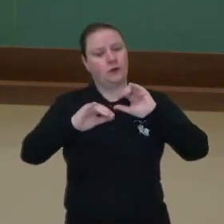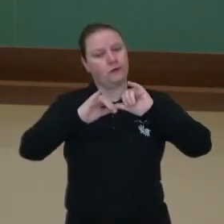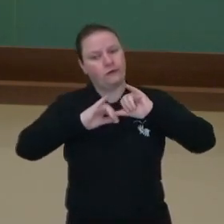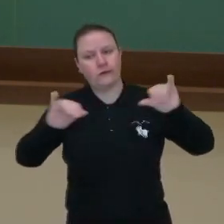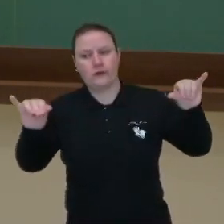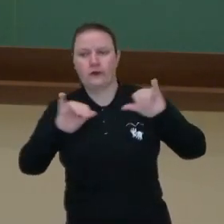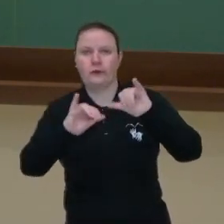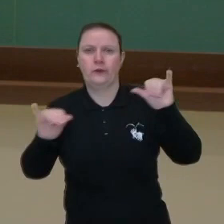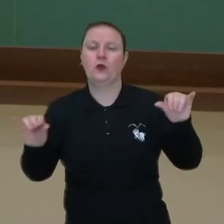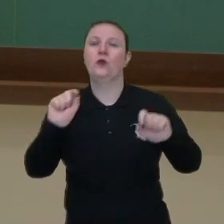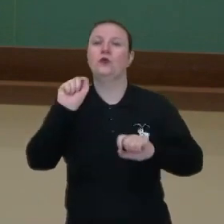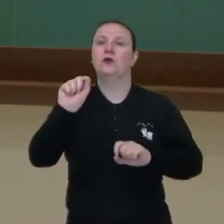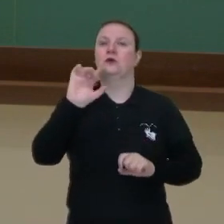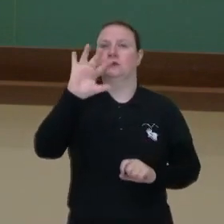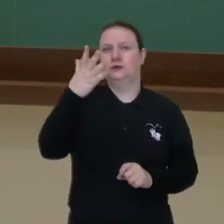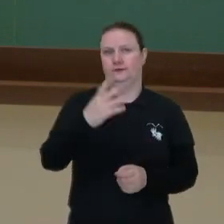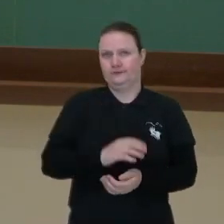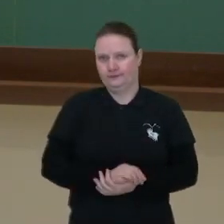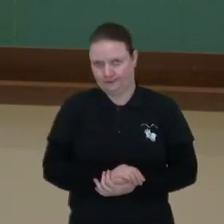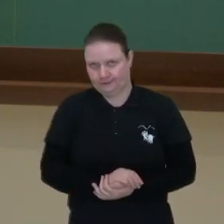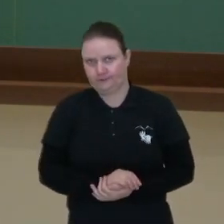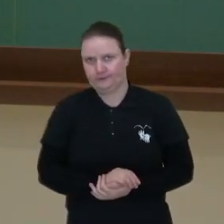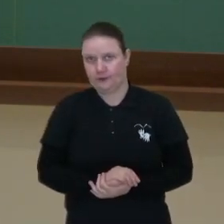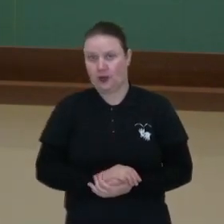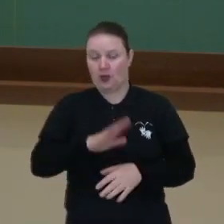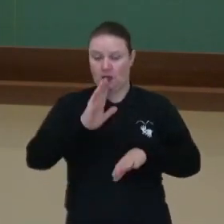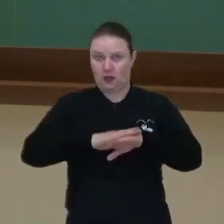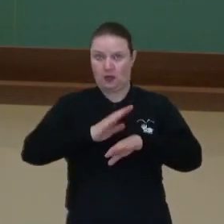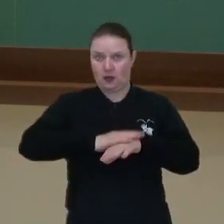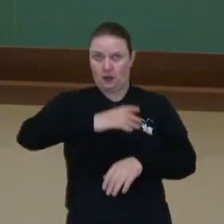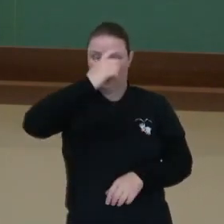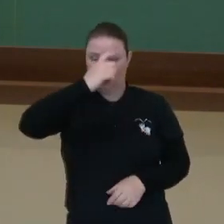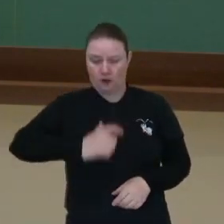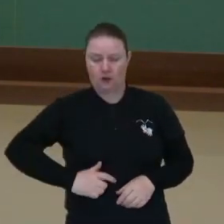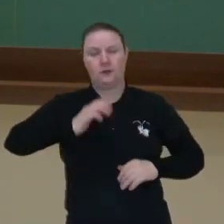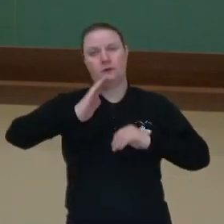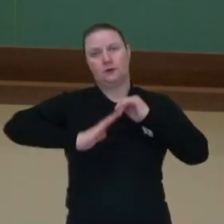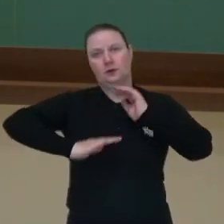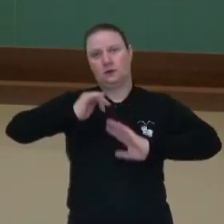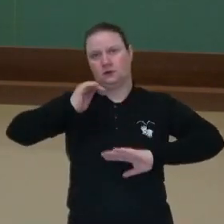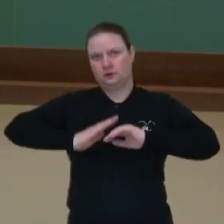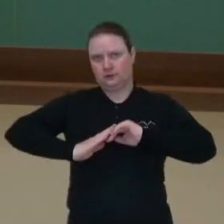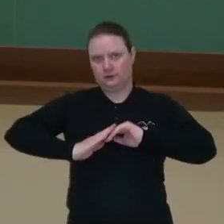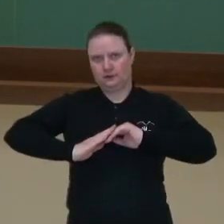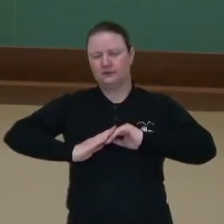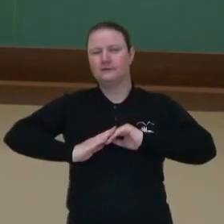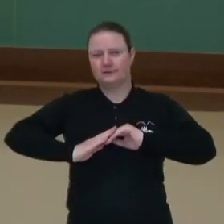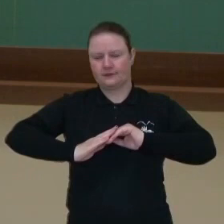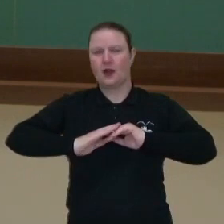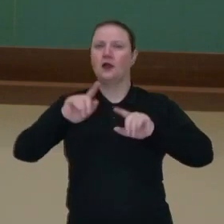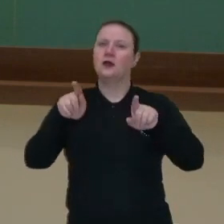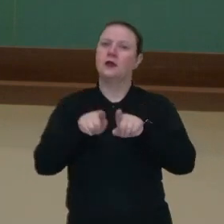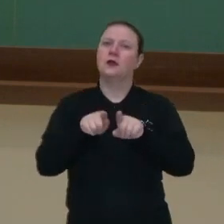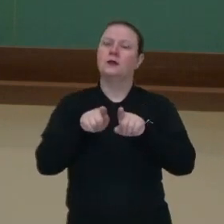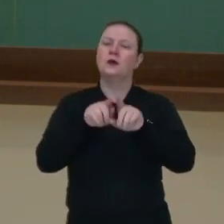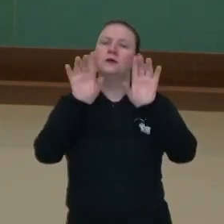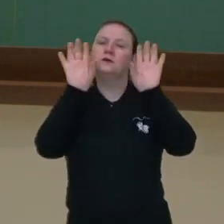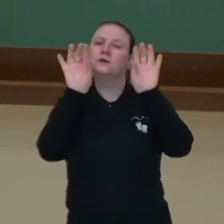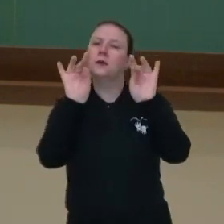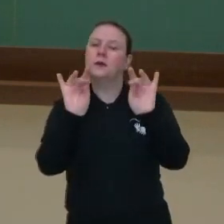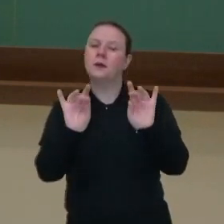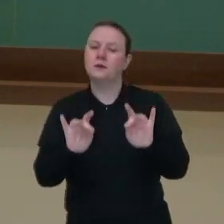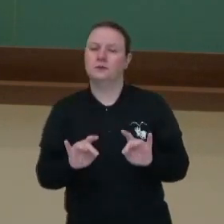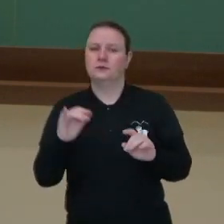que aconteceu, certo? Então, é isso, um detalhe bem importante que muitas vezes não